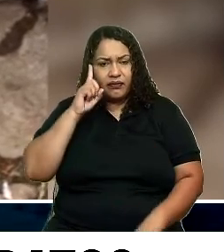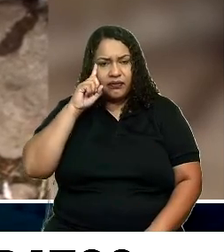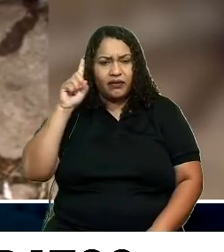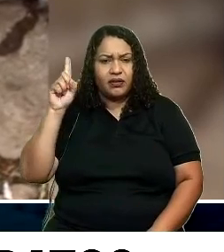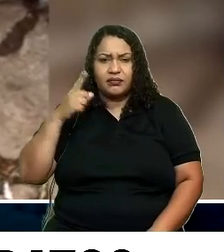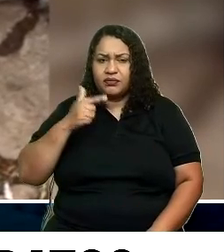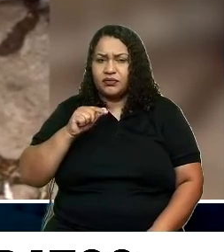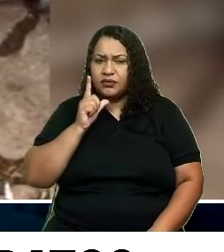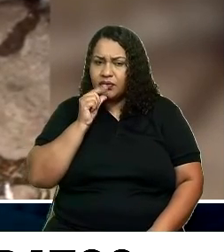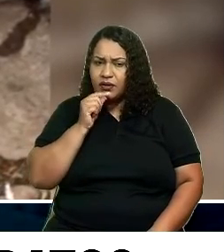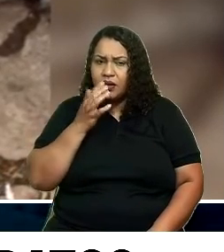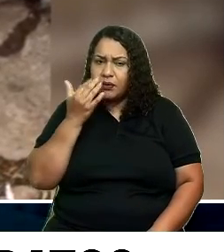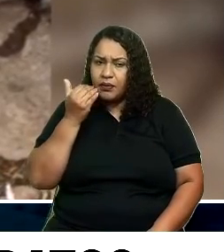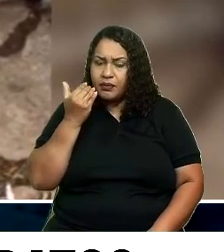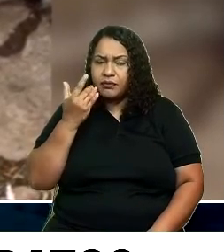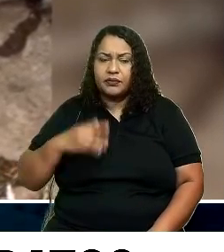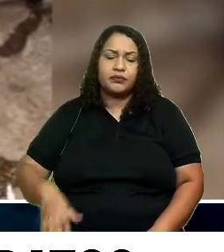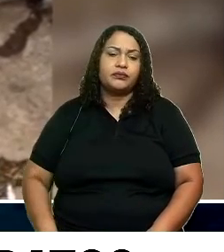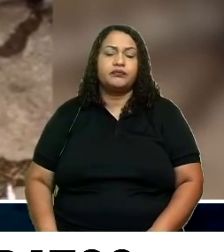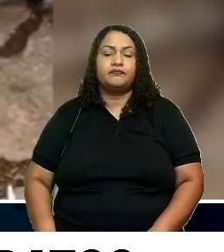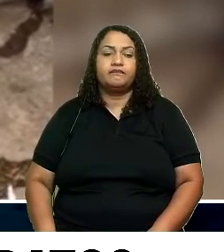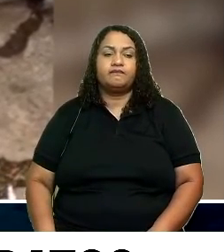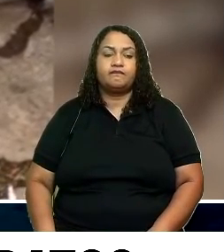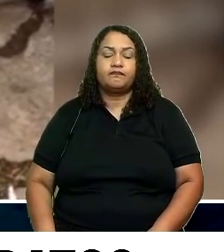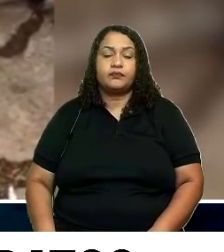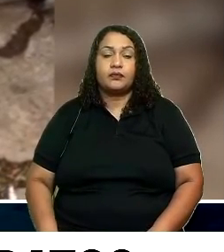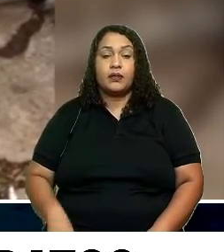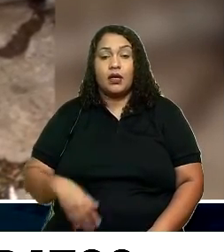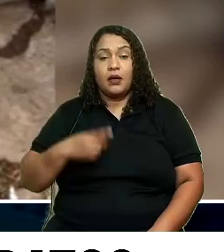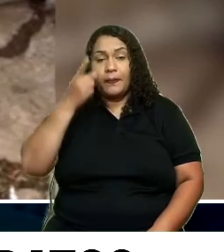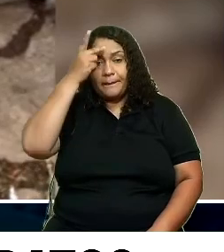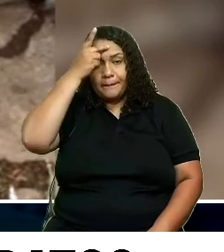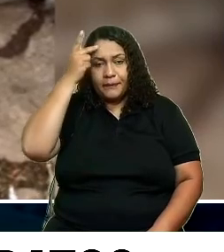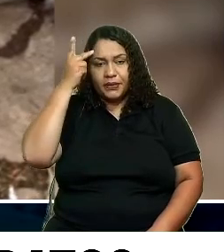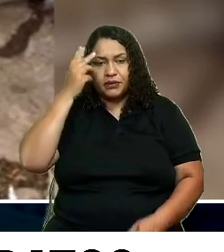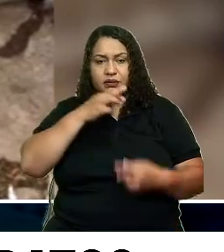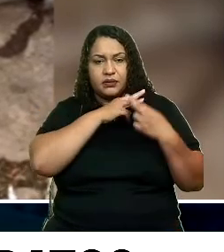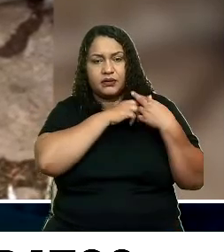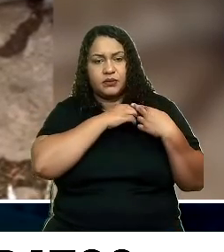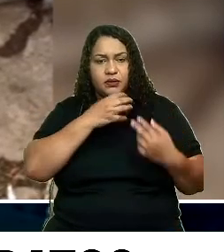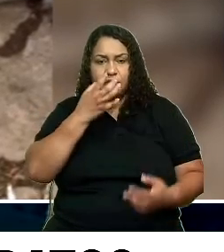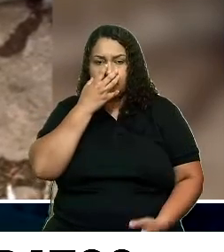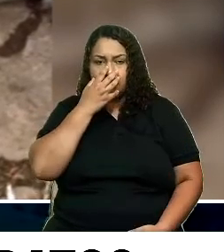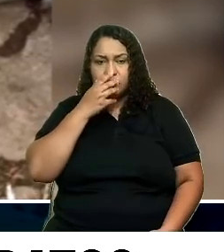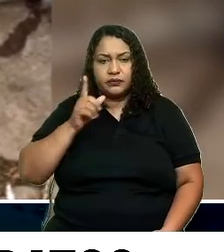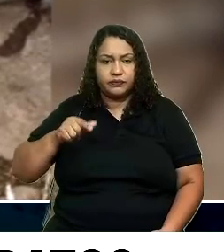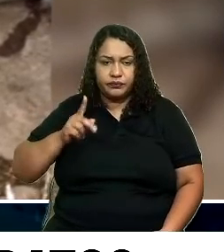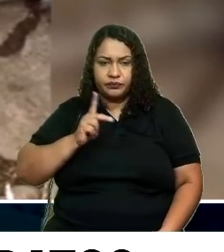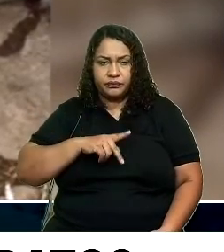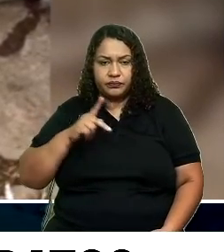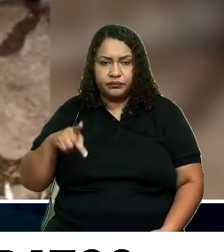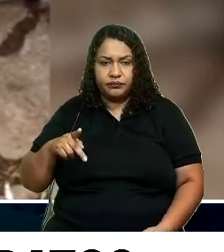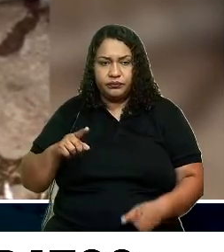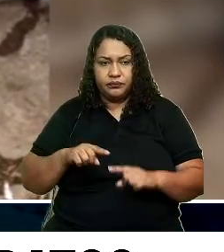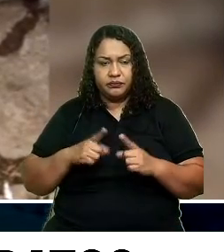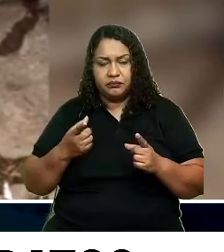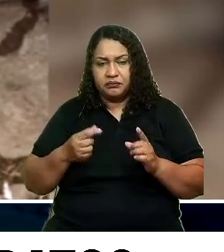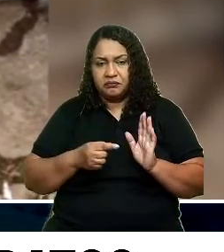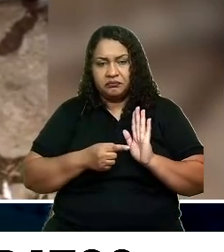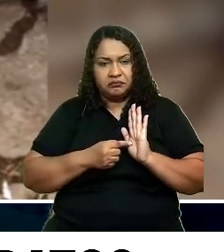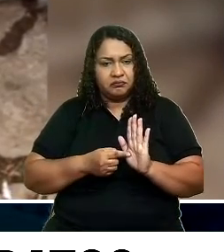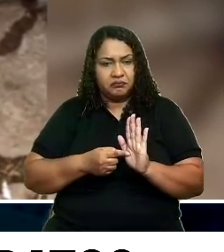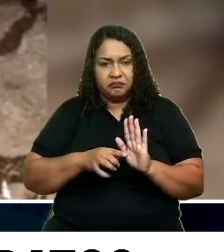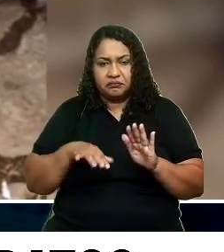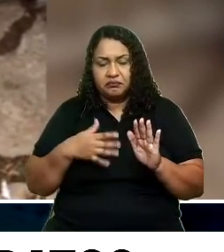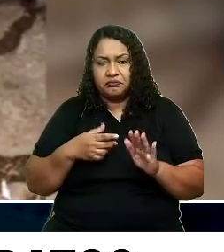cachorro mais a dificuldade muito grande e aí gente o dono do cachorro as informações é um professor mas ele